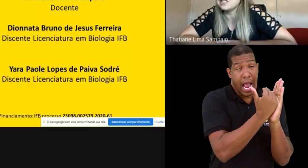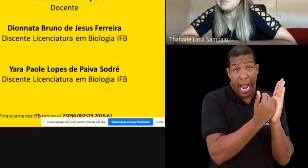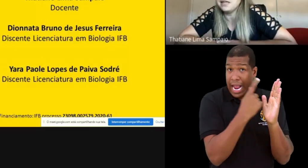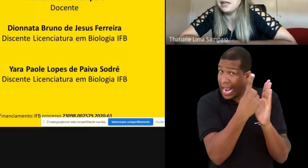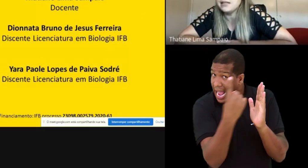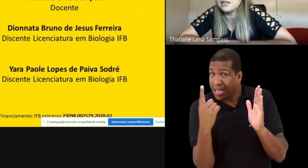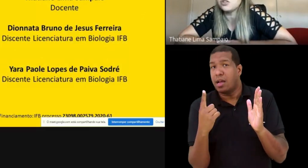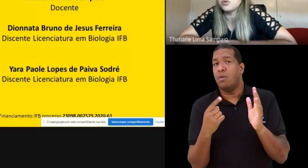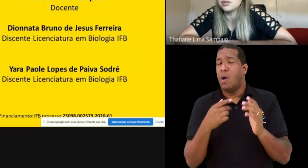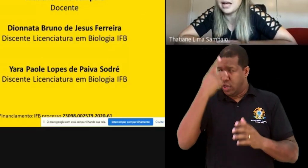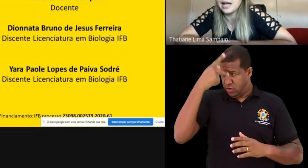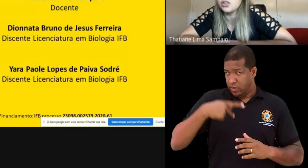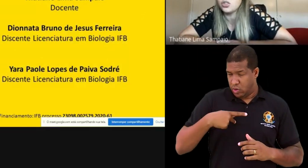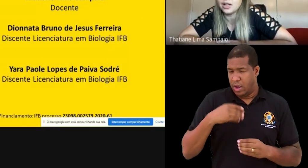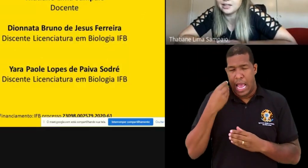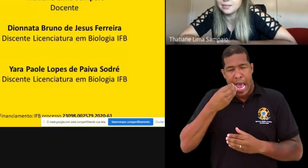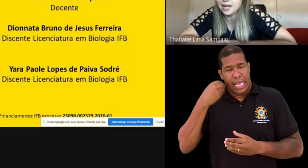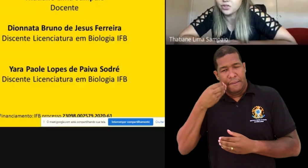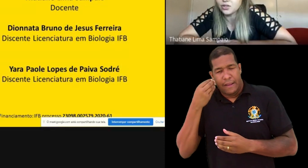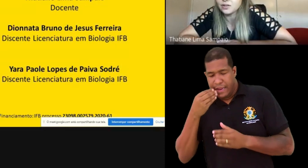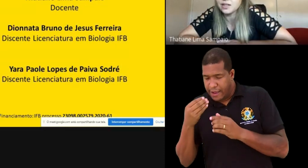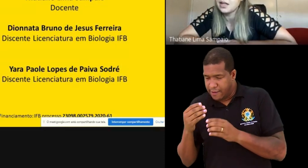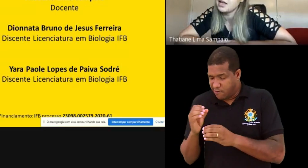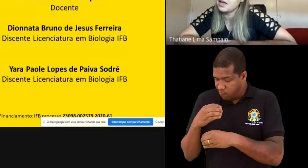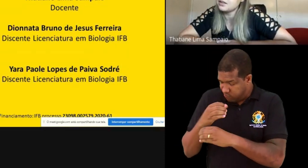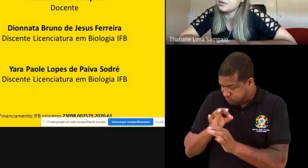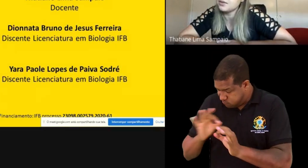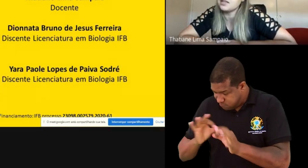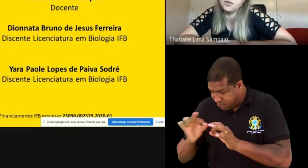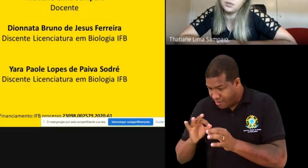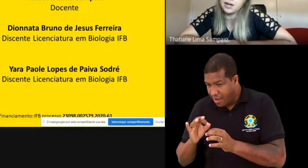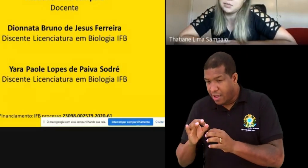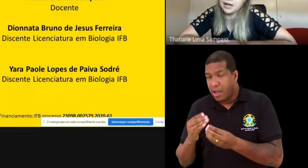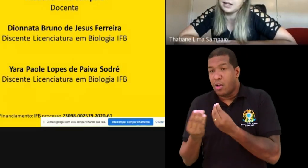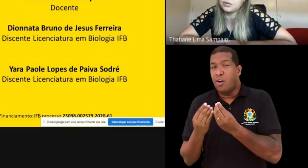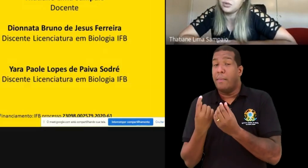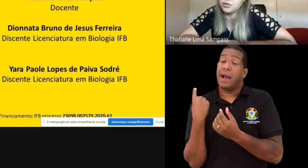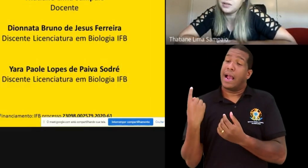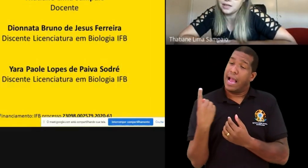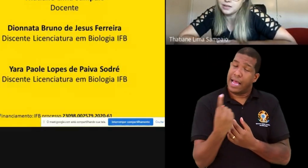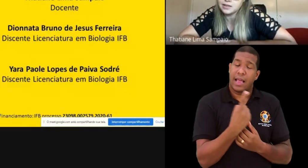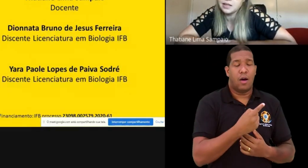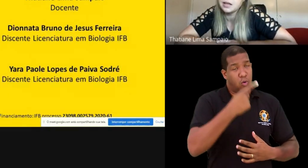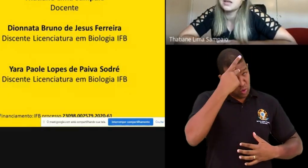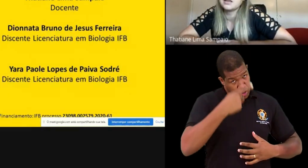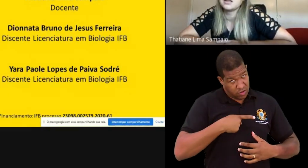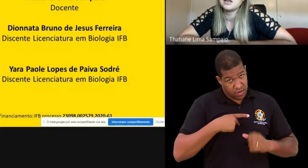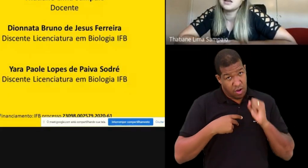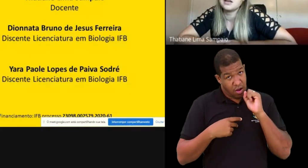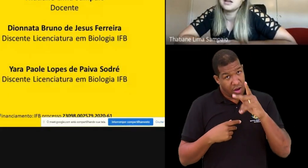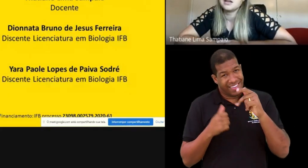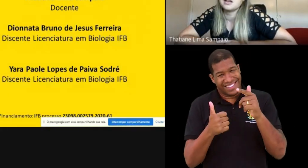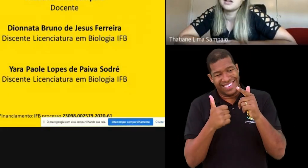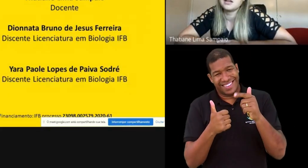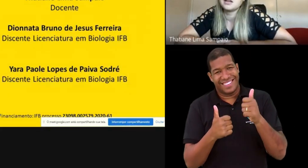porque a experiência de montar e tirar as imagens, elas vão ser individuais para cada um de vocês.